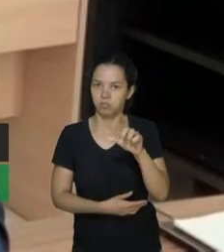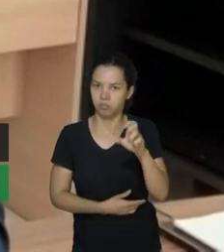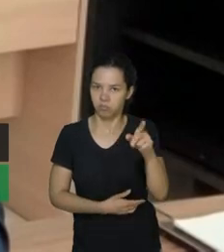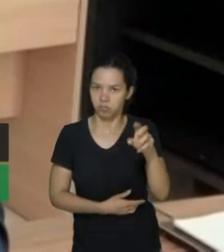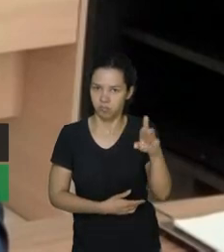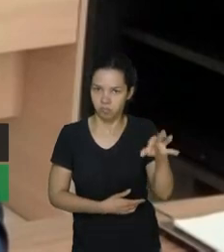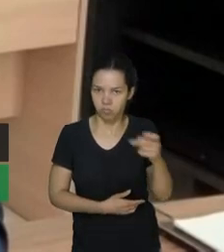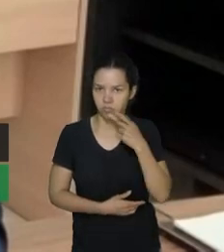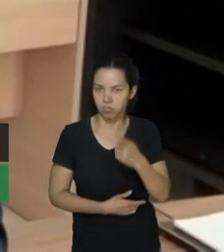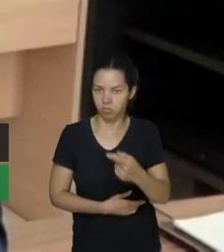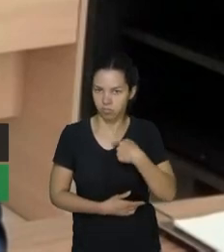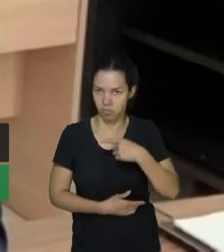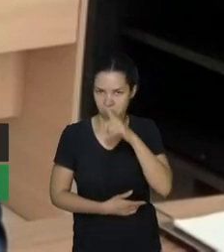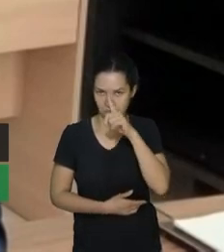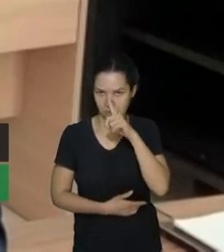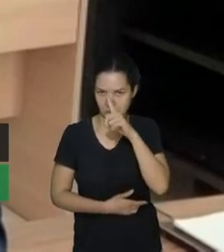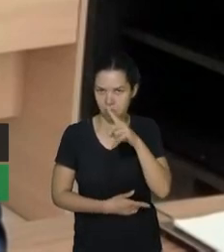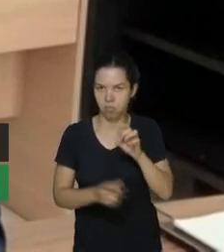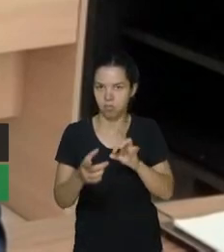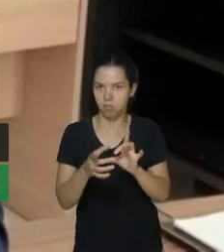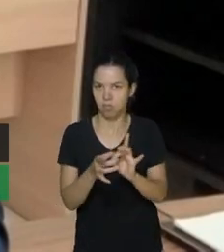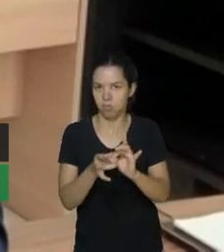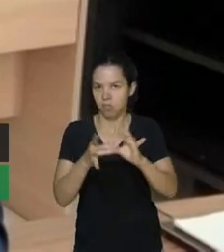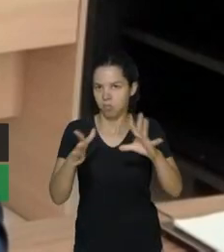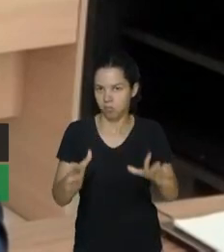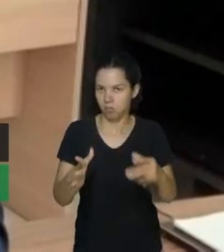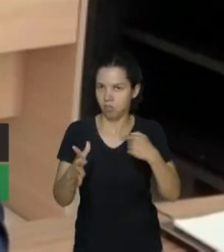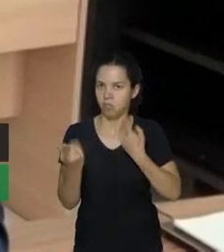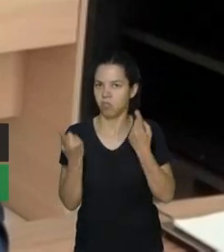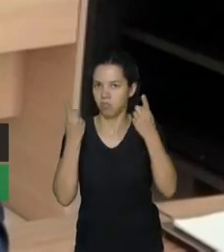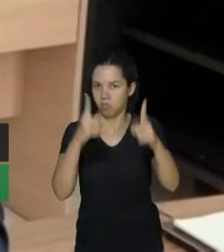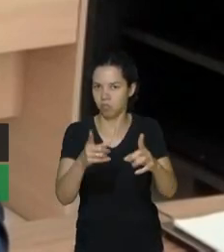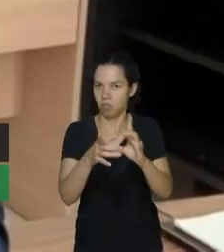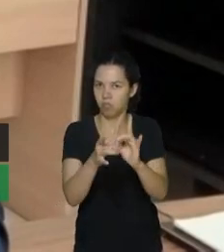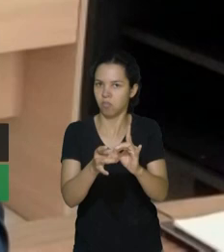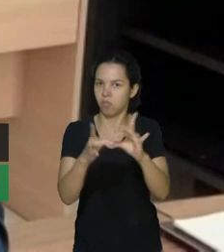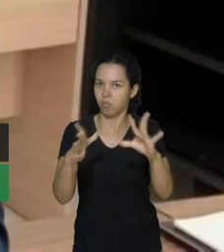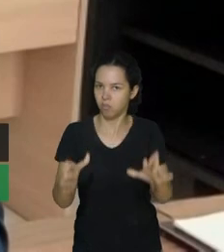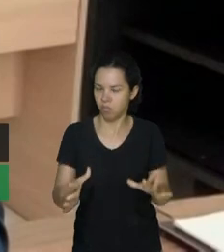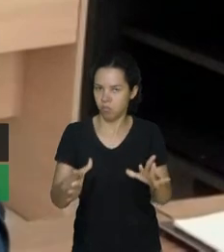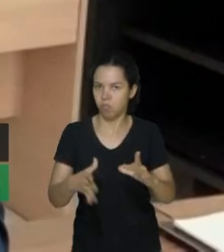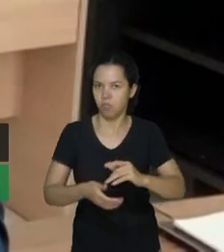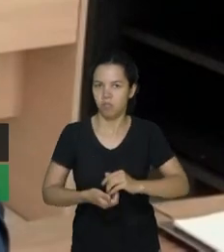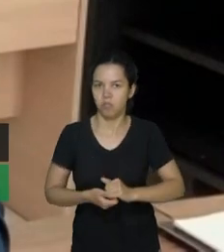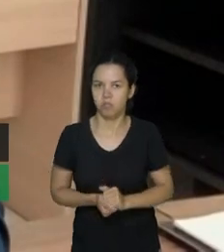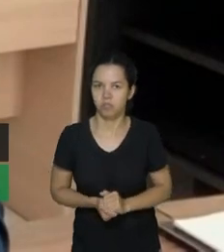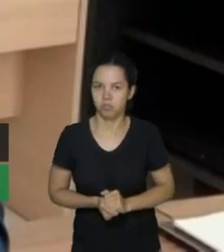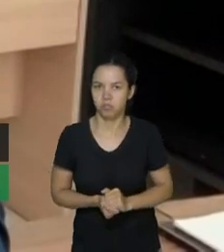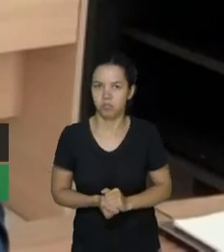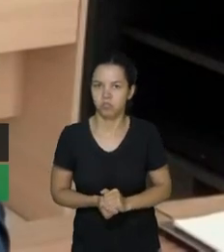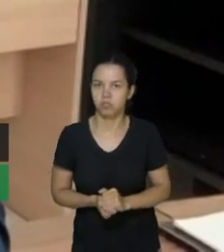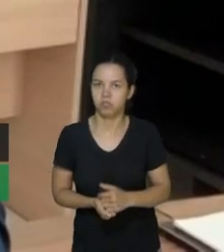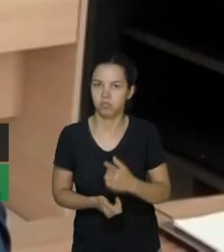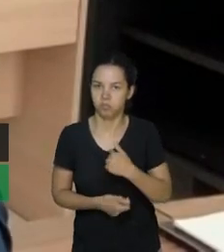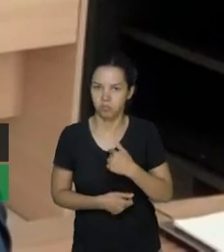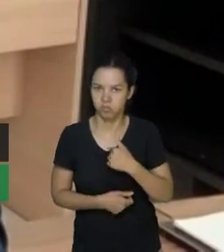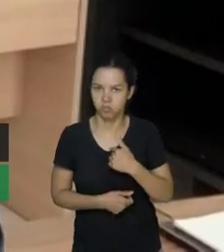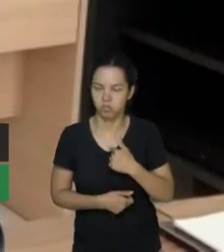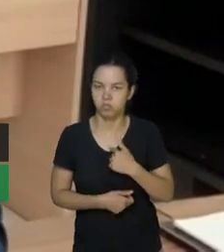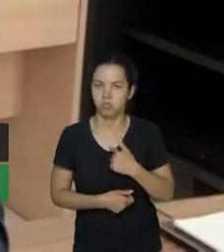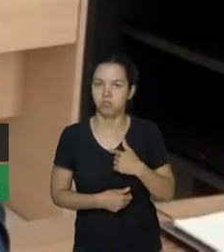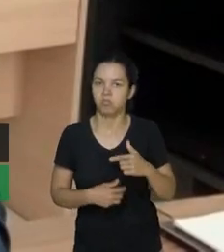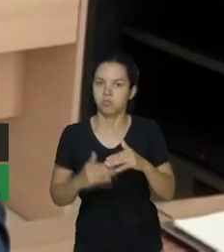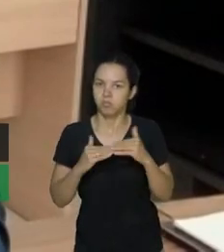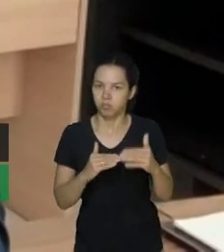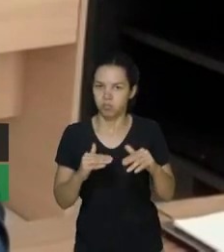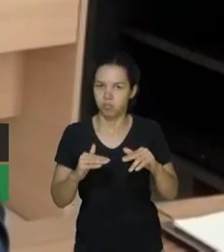brasileira, porque eu sou um antidemocrático. Pois bem, mas aqui, como imunidade parlamentar, eu posso